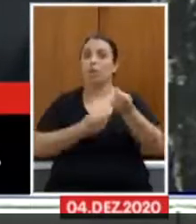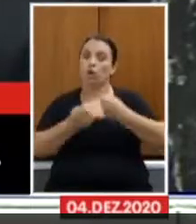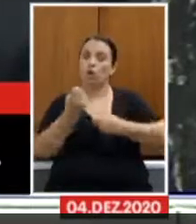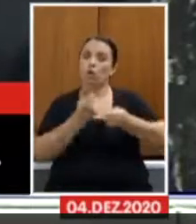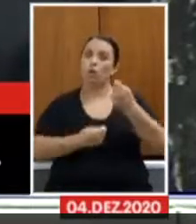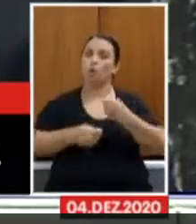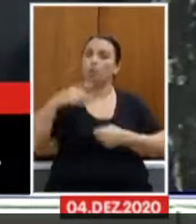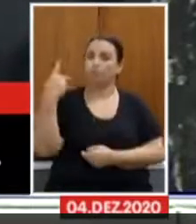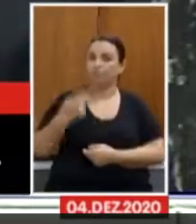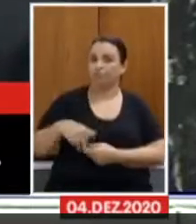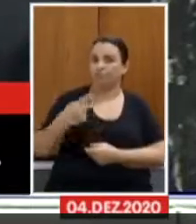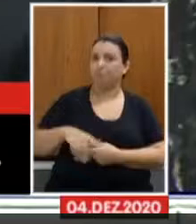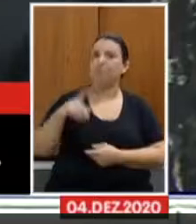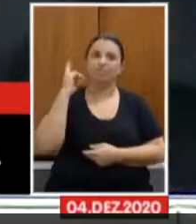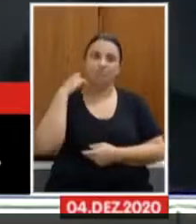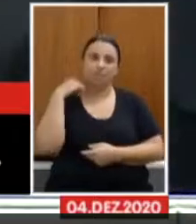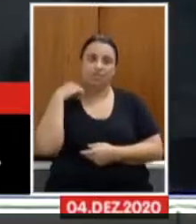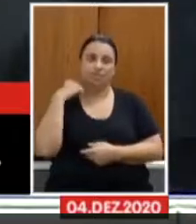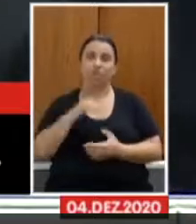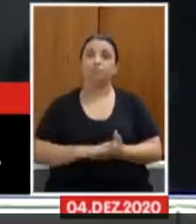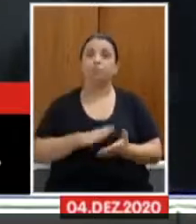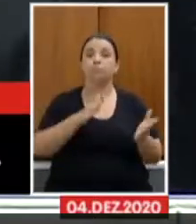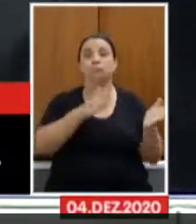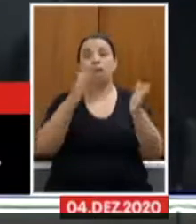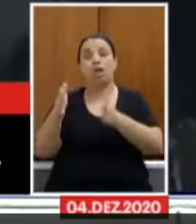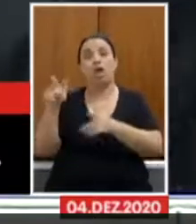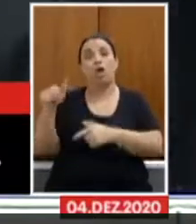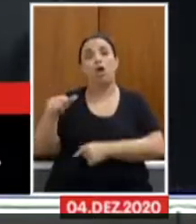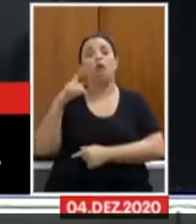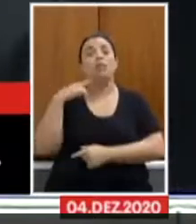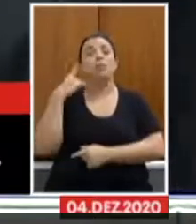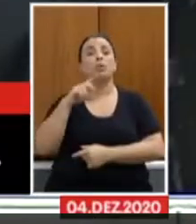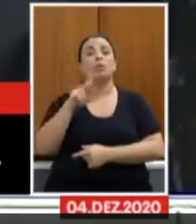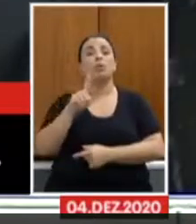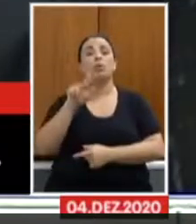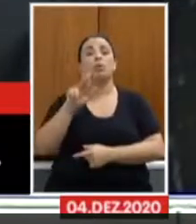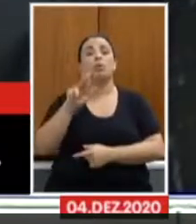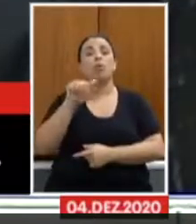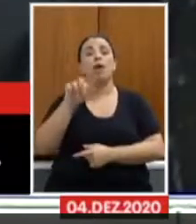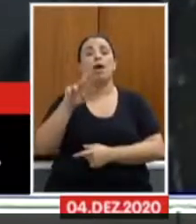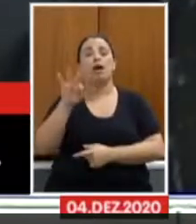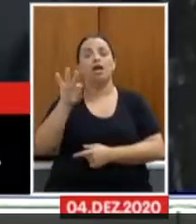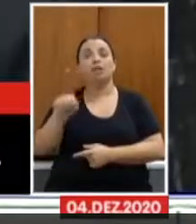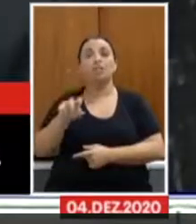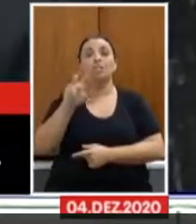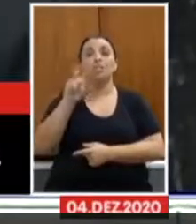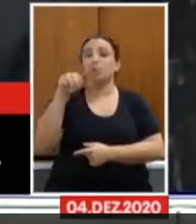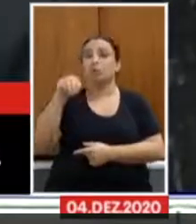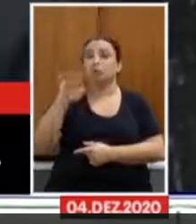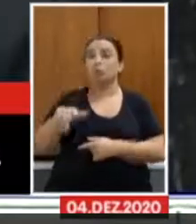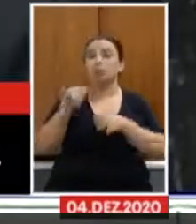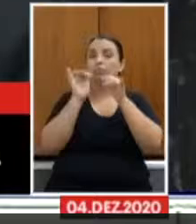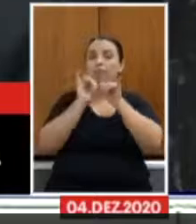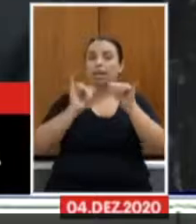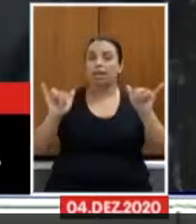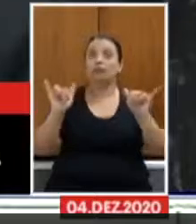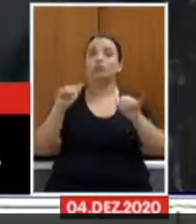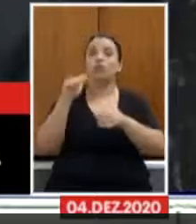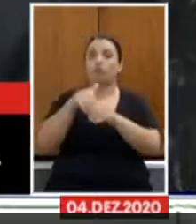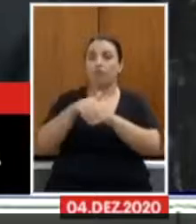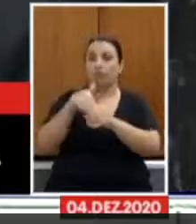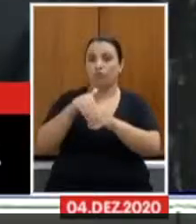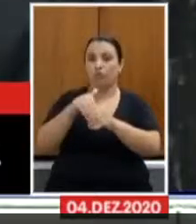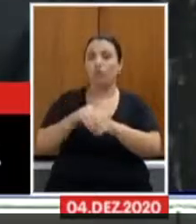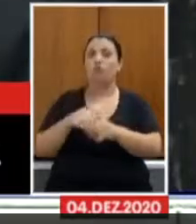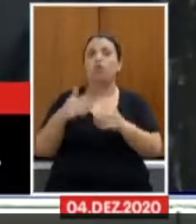Minas Gerais. Passamos a palavra agora ao deputado Duarte Bechir, que terá o prazo de 5 minutos para a sua declaração de voto. Por favor,